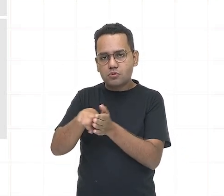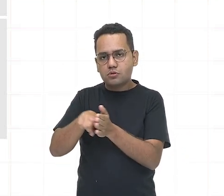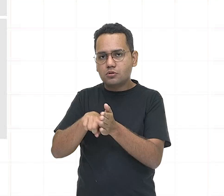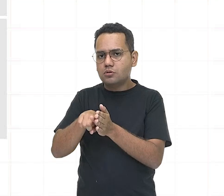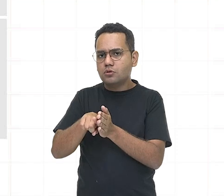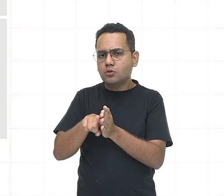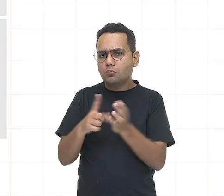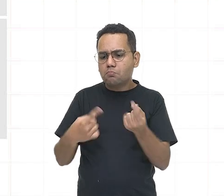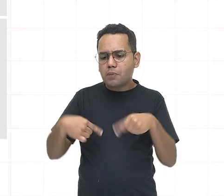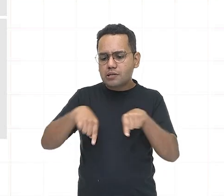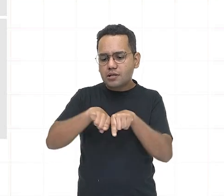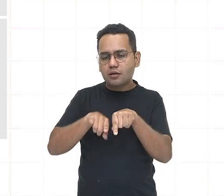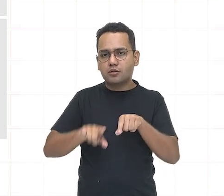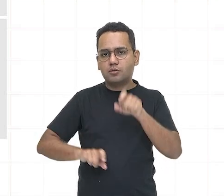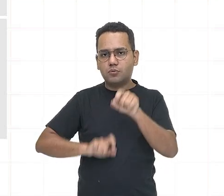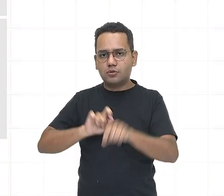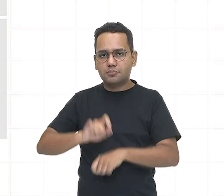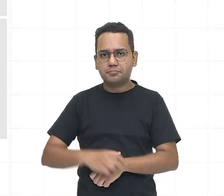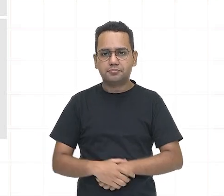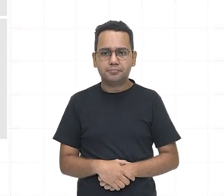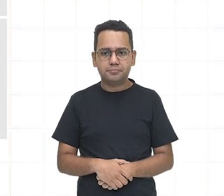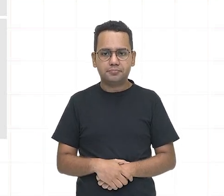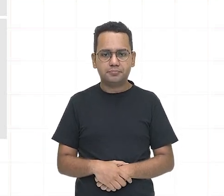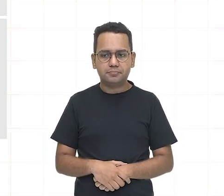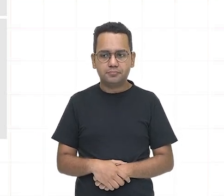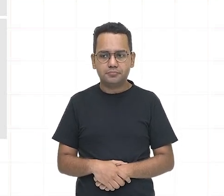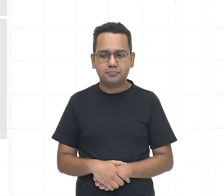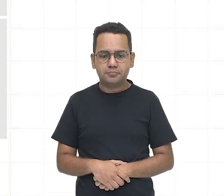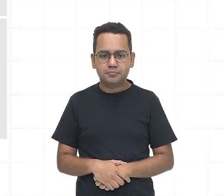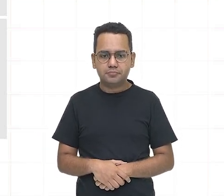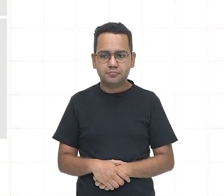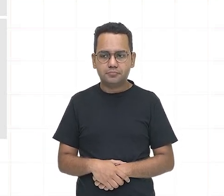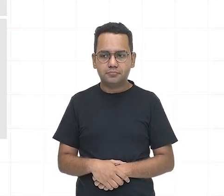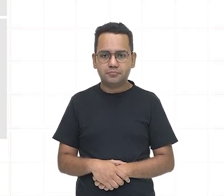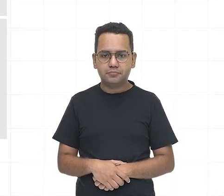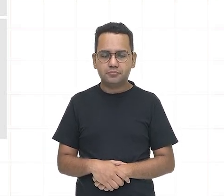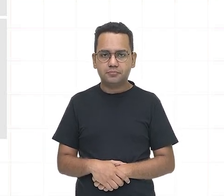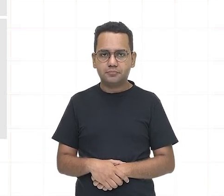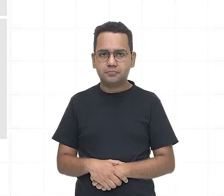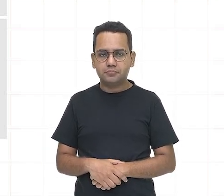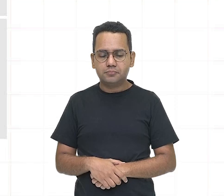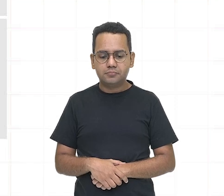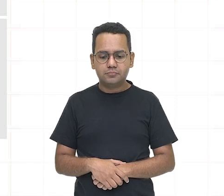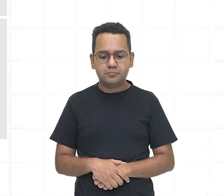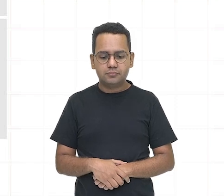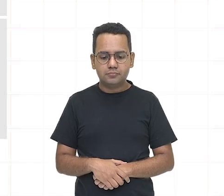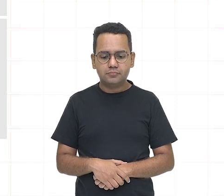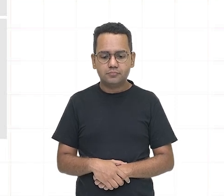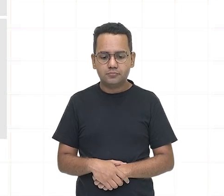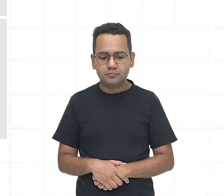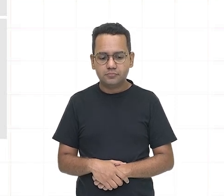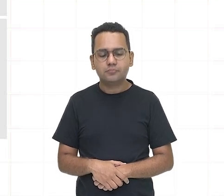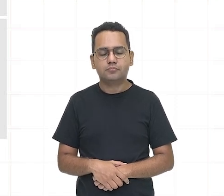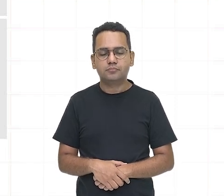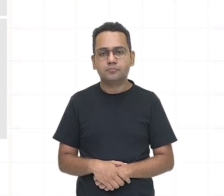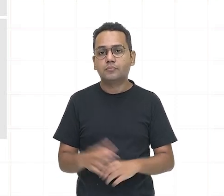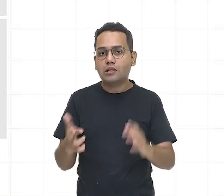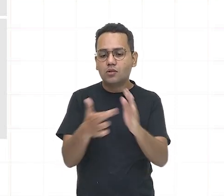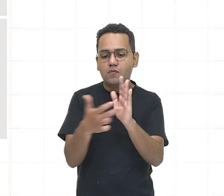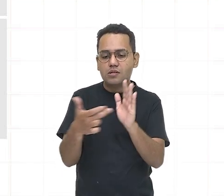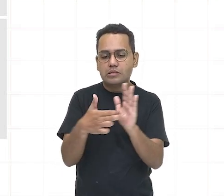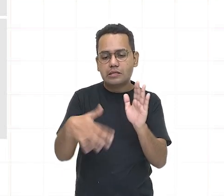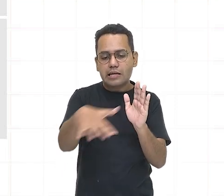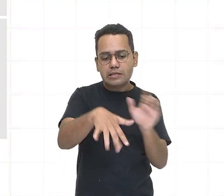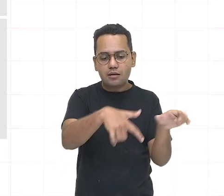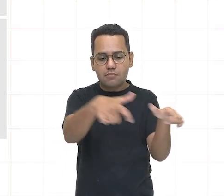aí principalmente vinculados muito a esse processo de inovação, né? E também estão formando aí profissionais que acabam se